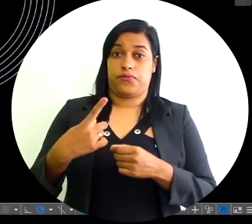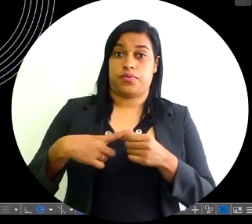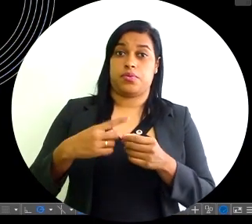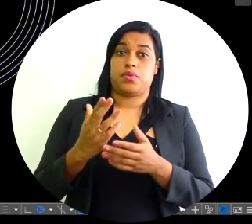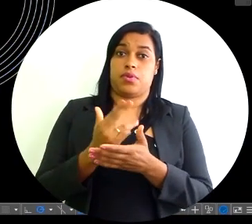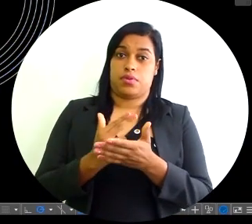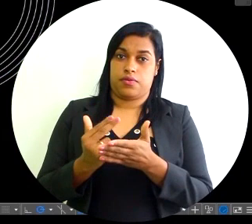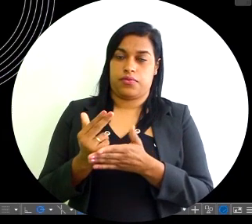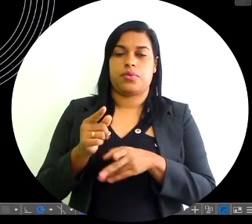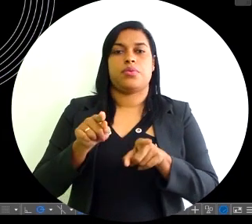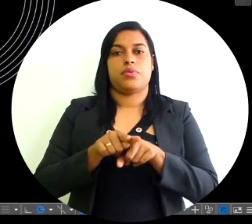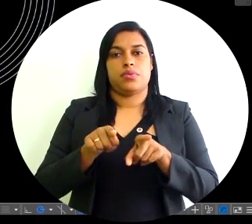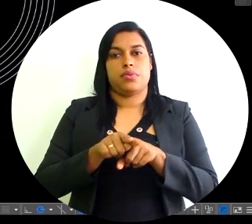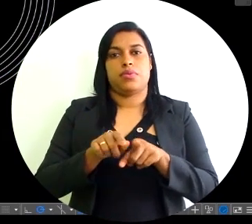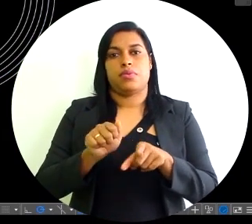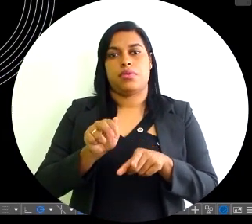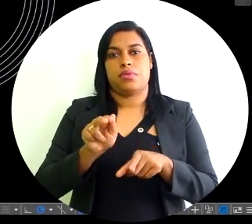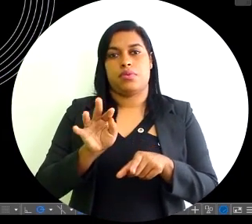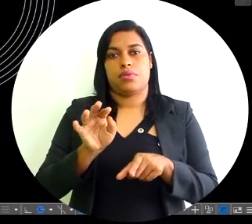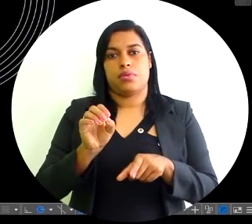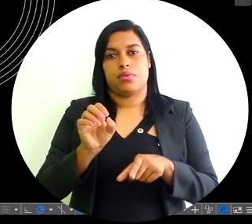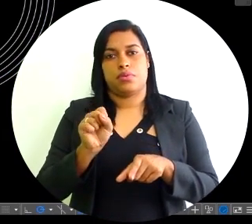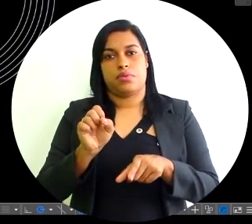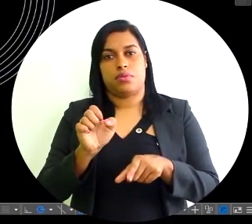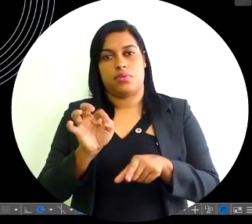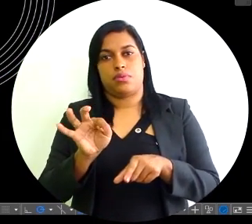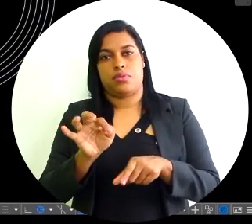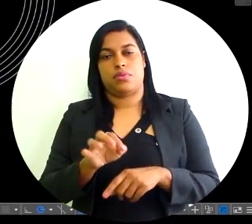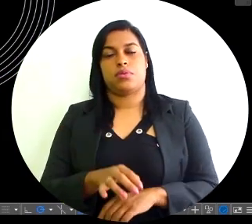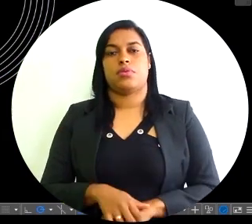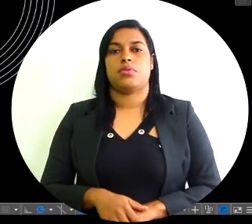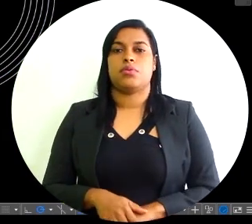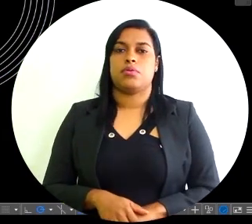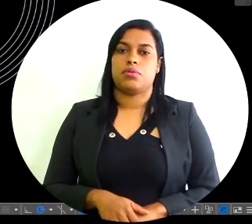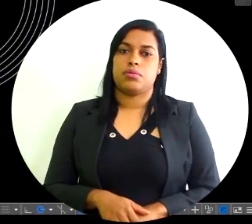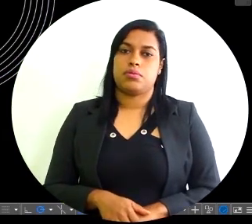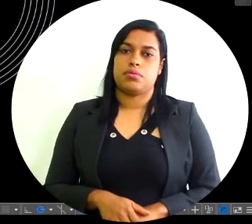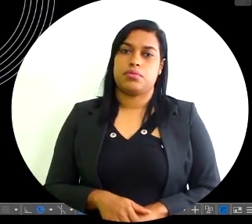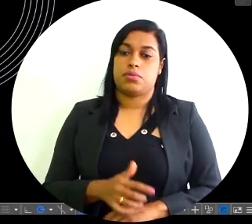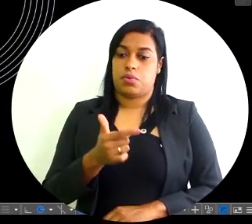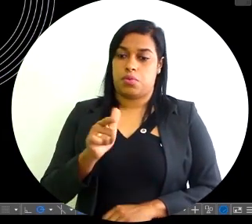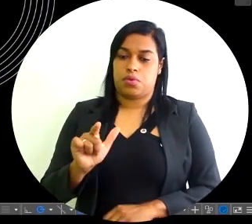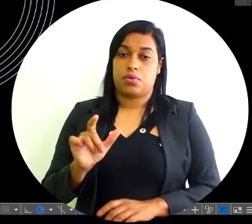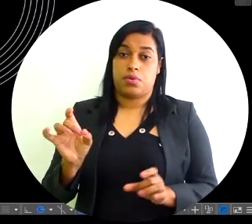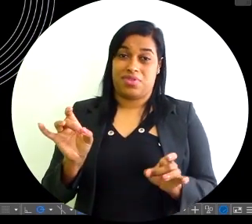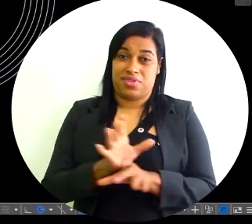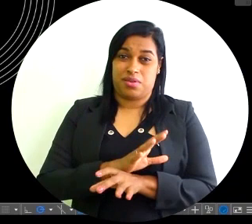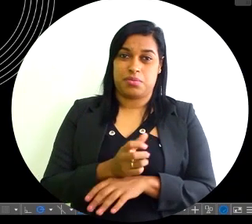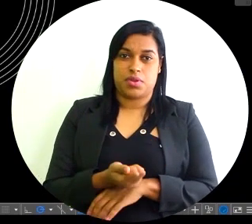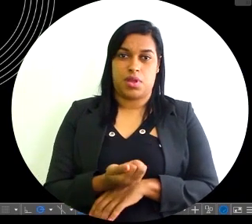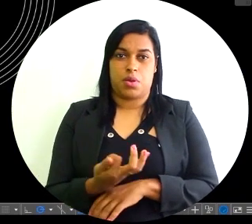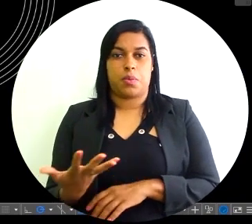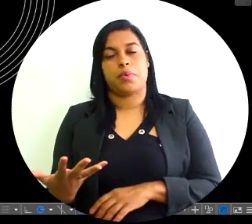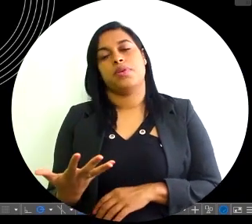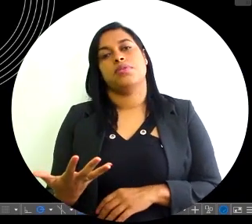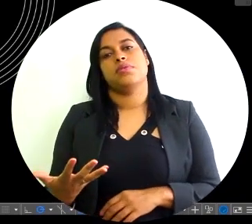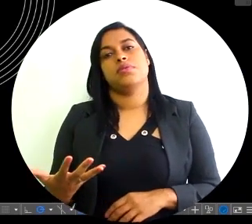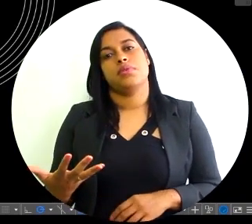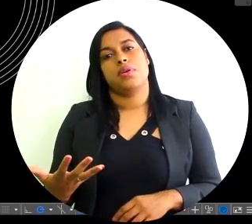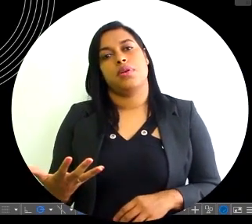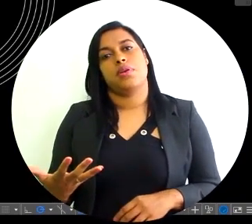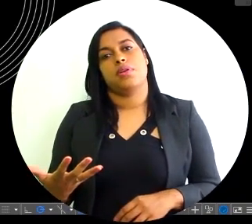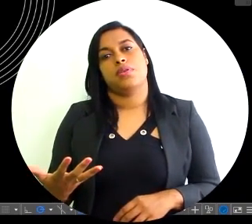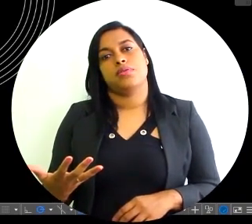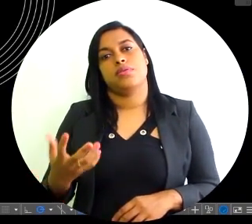posso voltar nessa figura inclusive e fazer o offset de 15 nessa outra figura. Quando eu terminar de fazer a